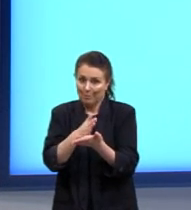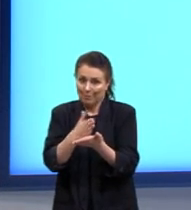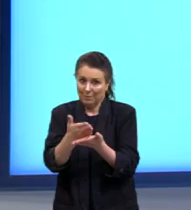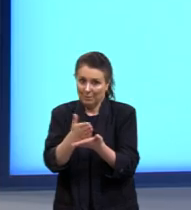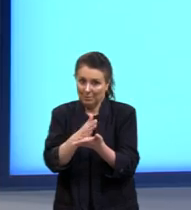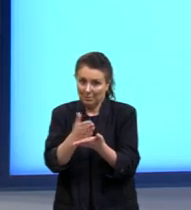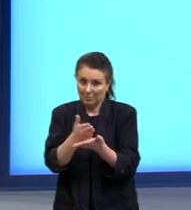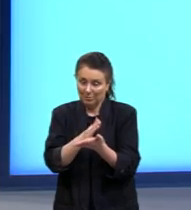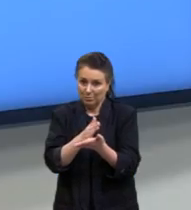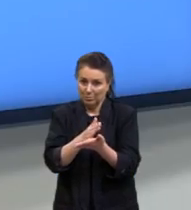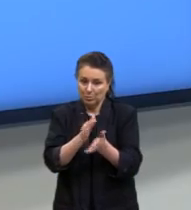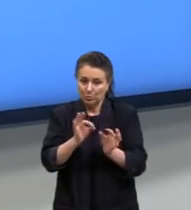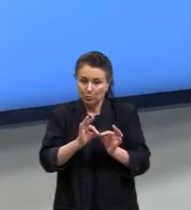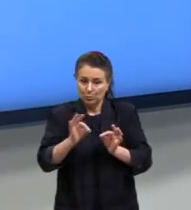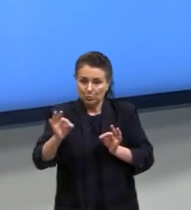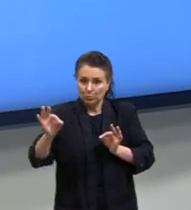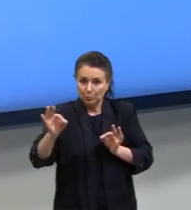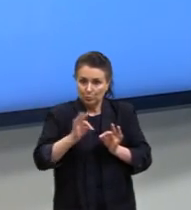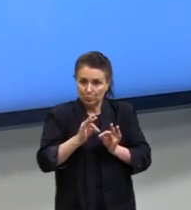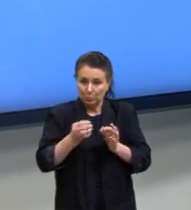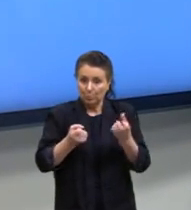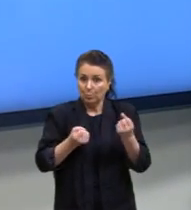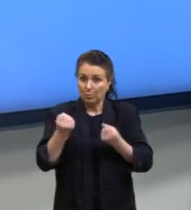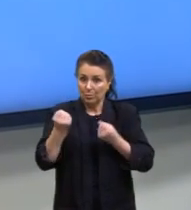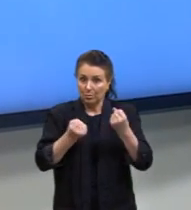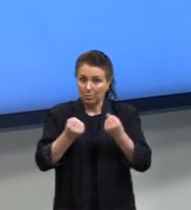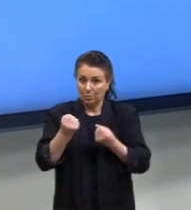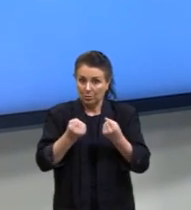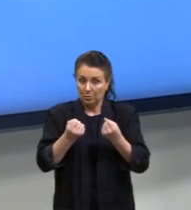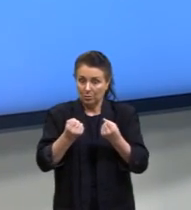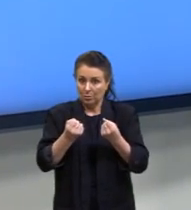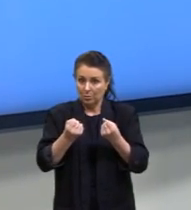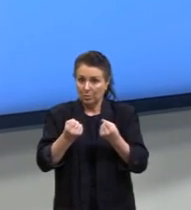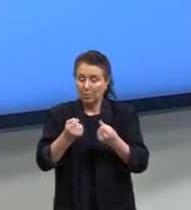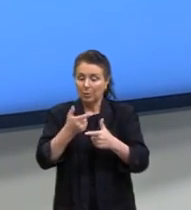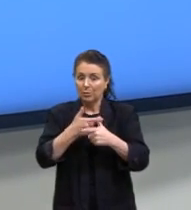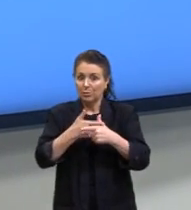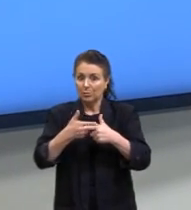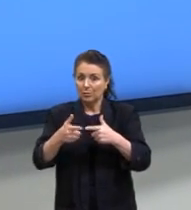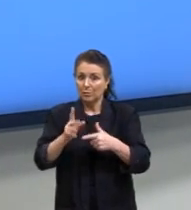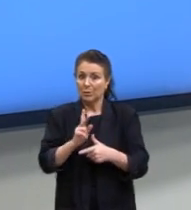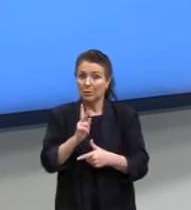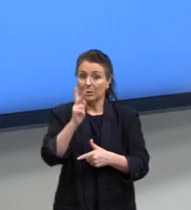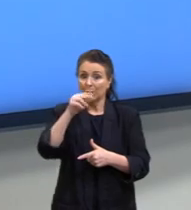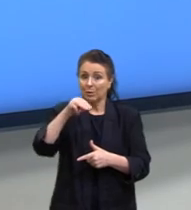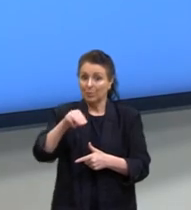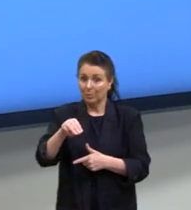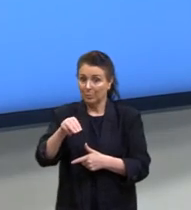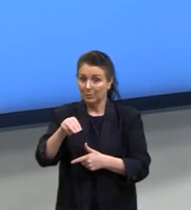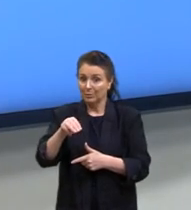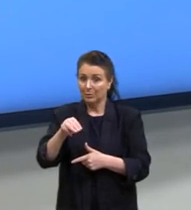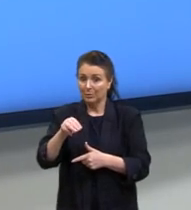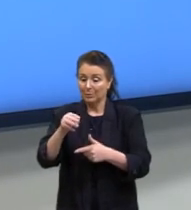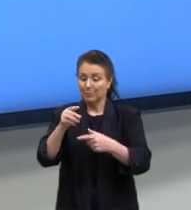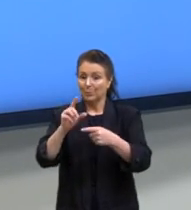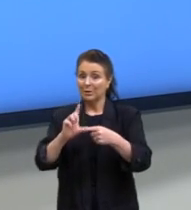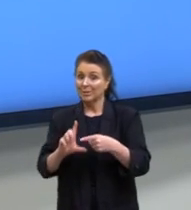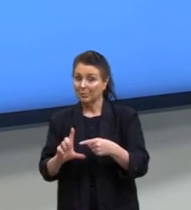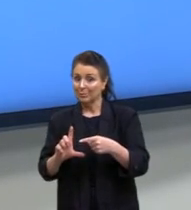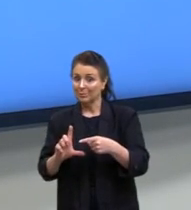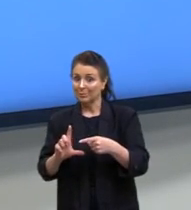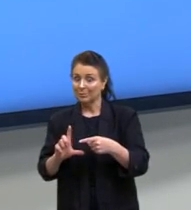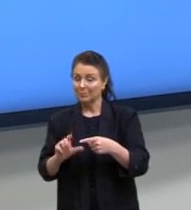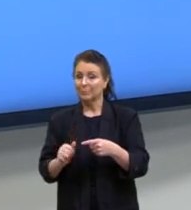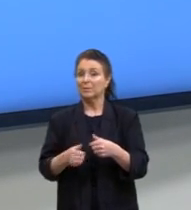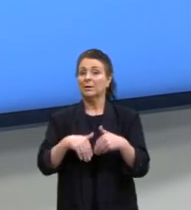de um trajeto que foi feito por um veículo nós costumamos dividir quilômetro por litro então eu sei que foi